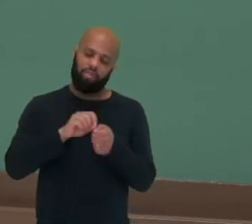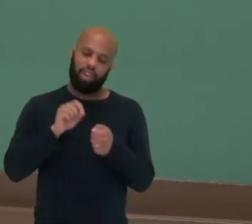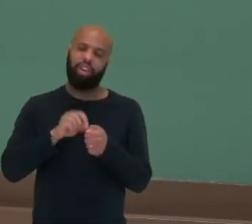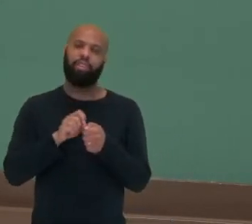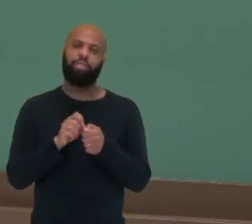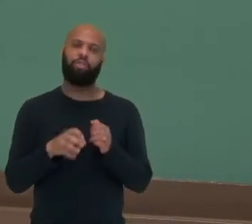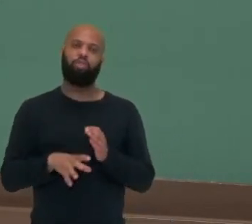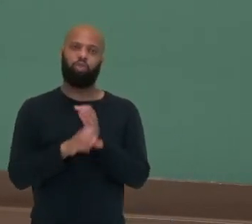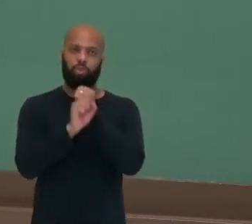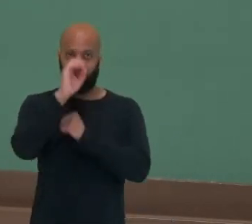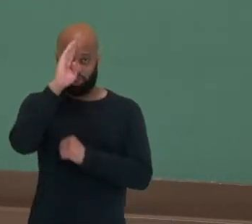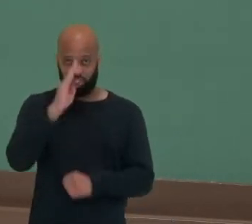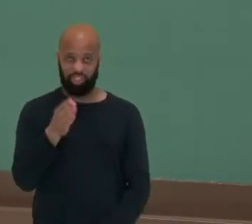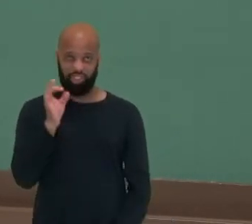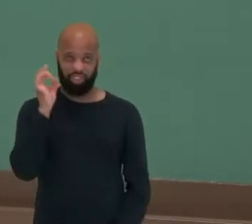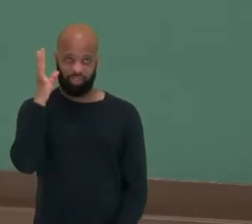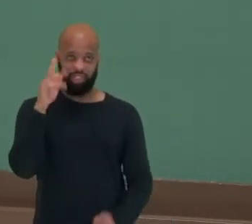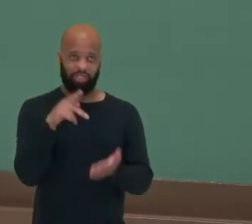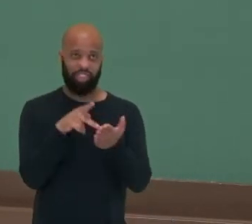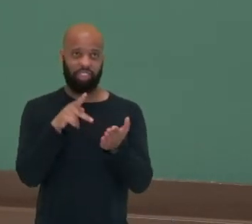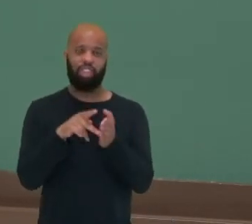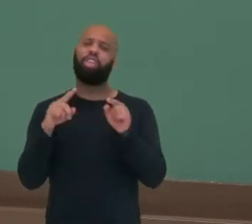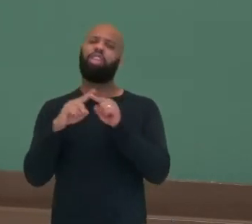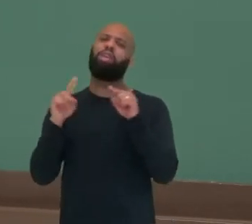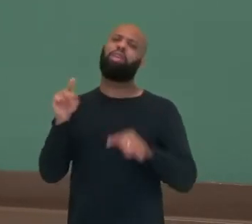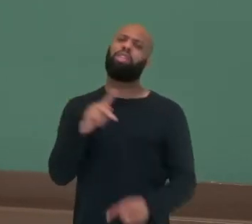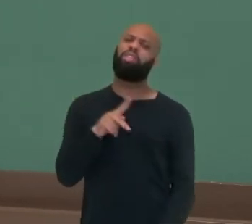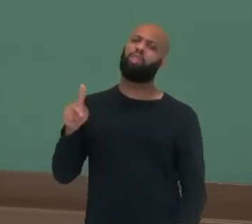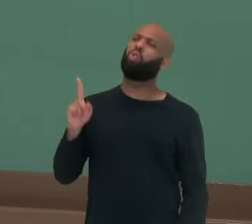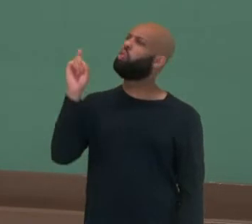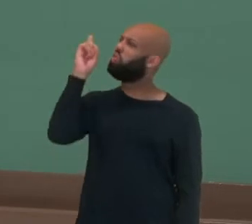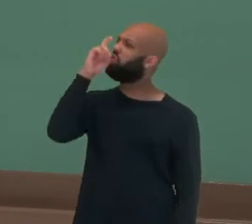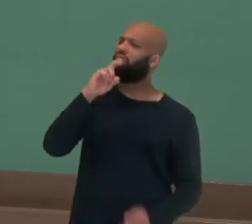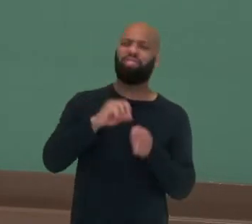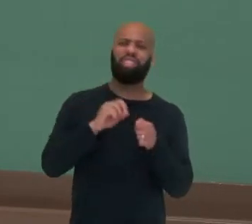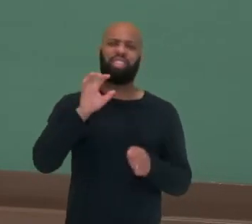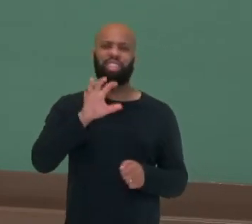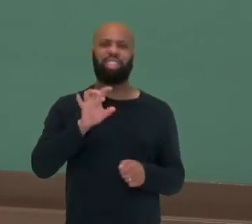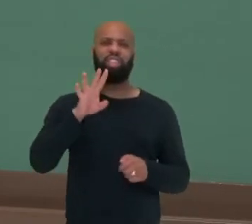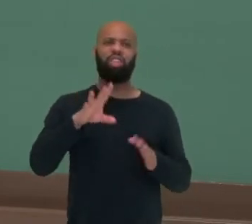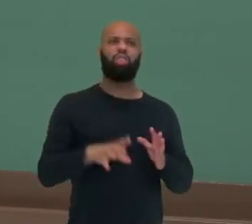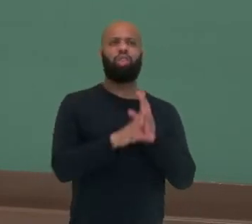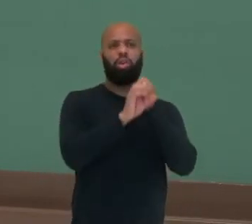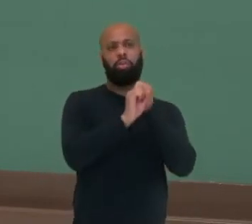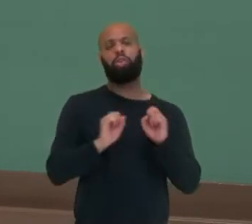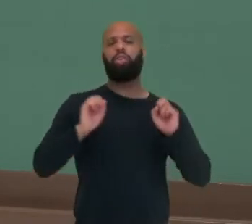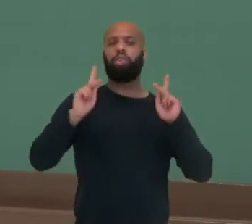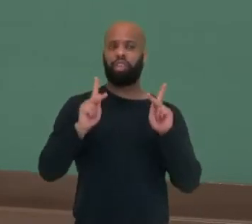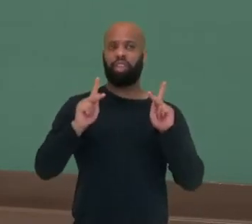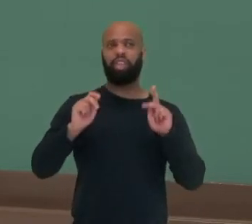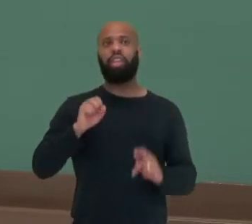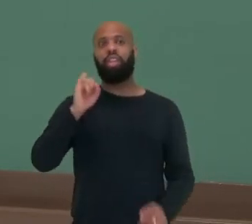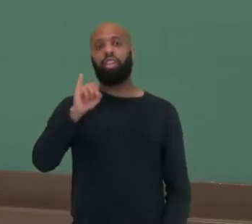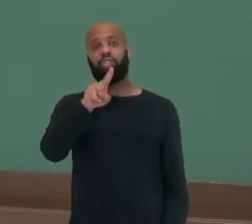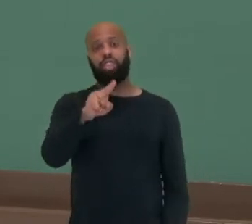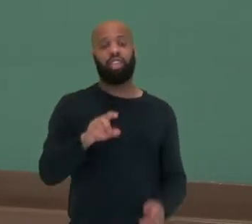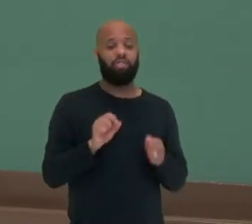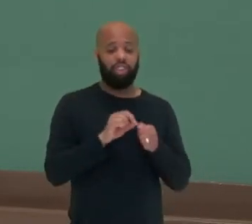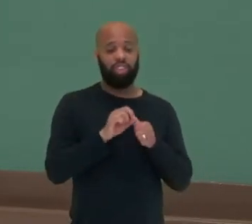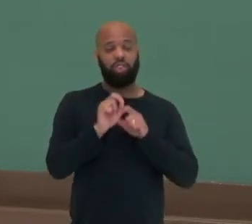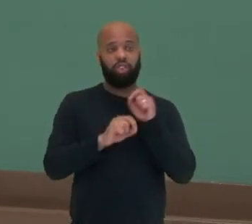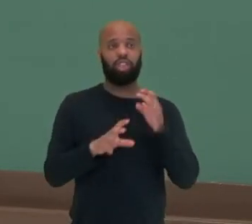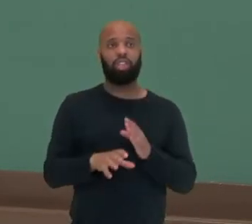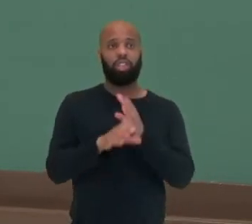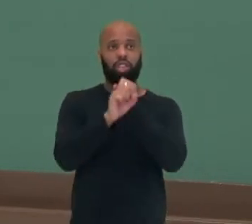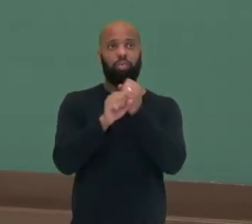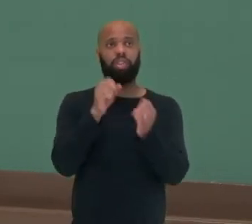somatória. Bem fácil, não é verdade? Ah, mas professor, está dando trabalho para fazer, era só somar. Bem, mas lembre-se que está automatizando